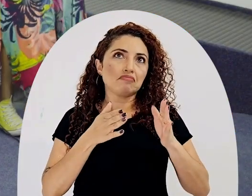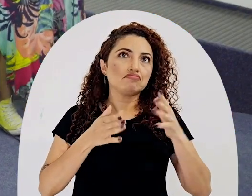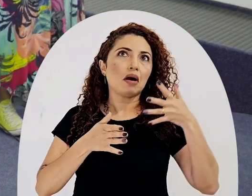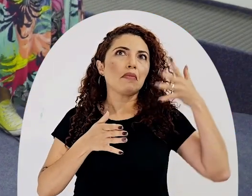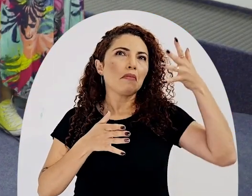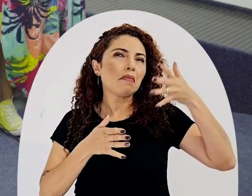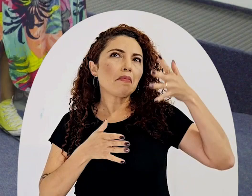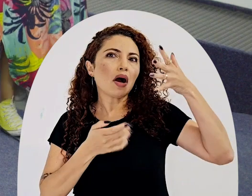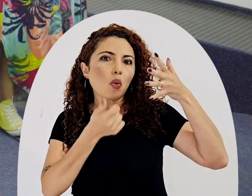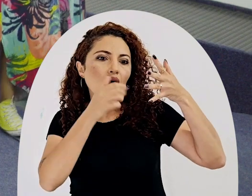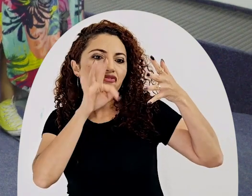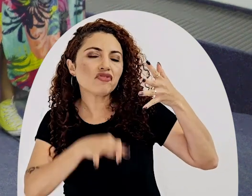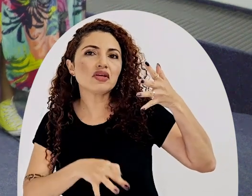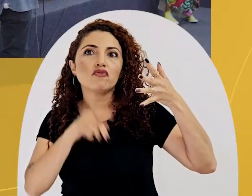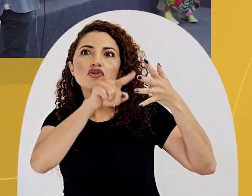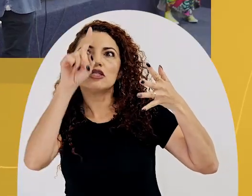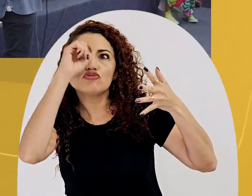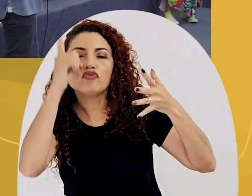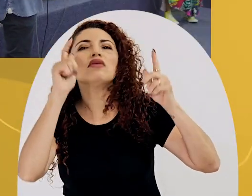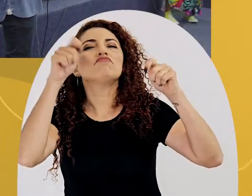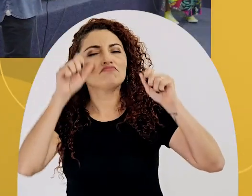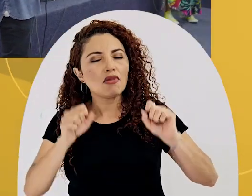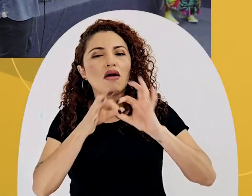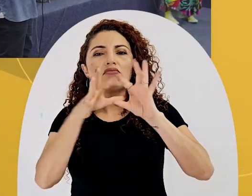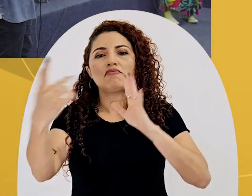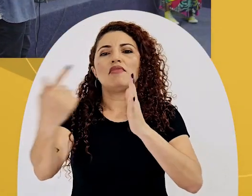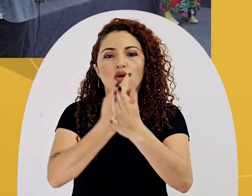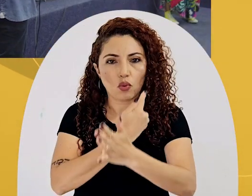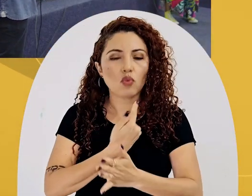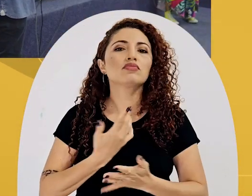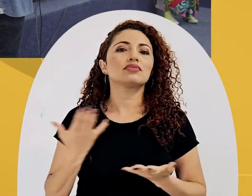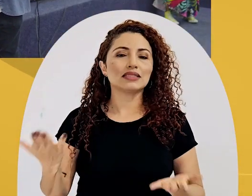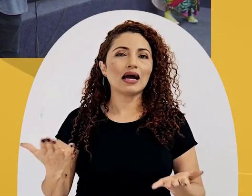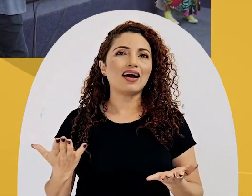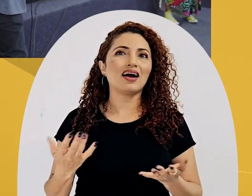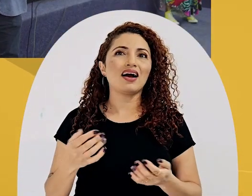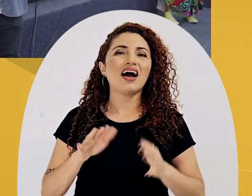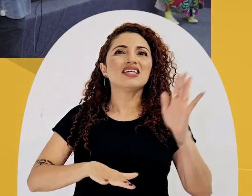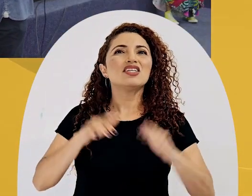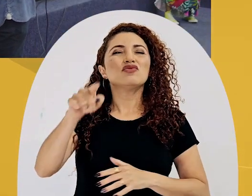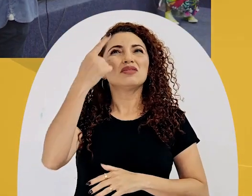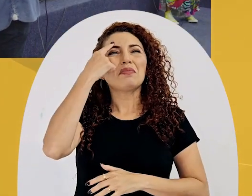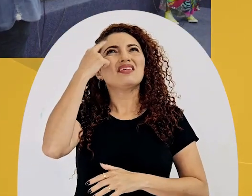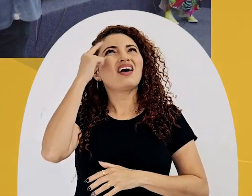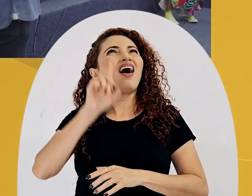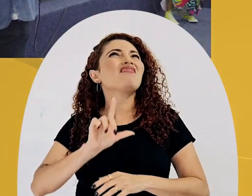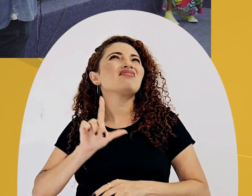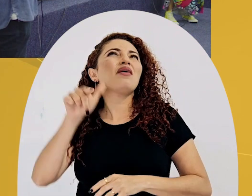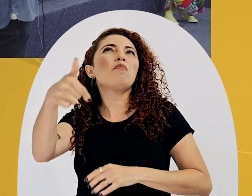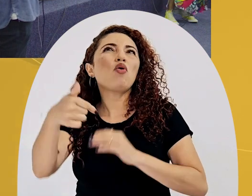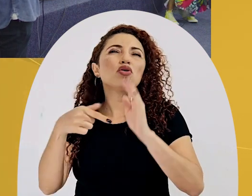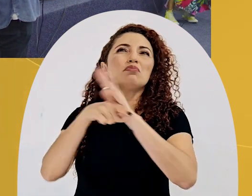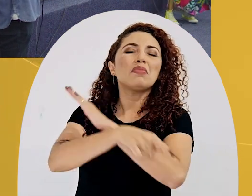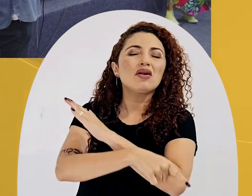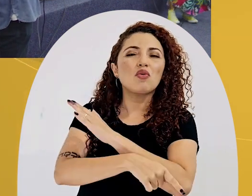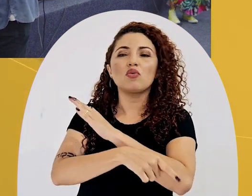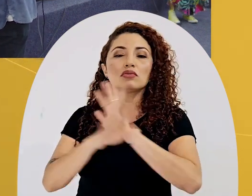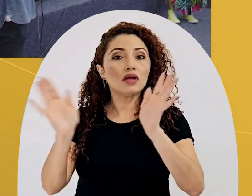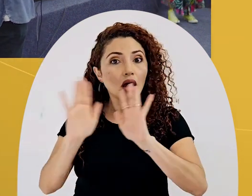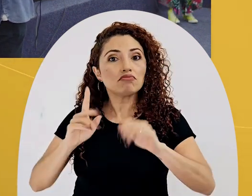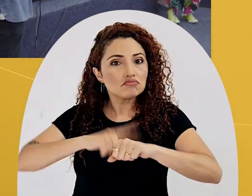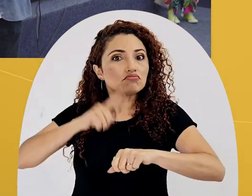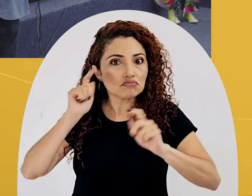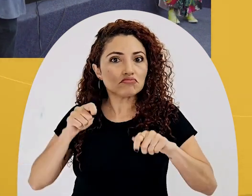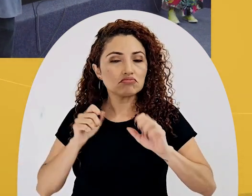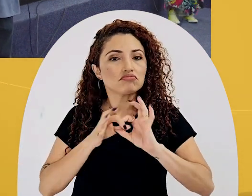slide, fiquem à vontade, para a gente não perder o raciocínio, né? Poxa, eu vou perguntar lá no final, pode ser que a gente já esteja falando de outro assunto, e